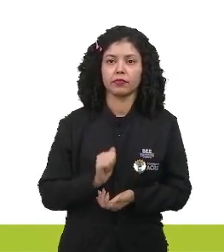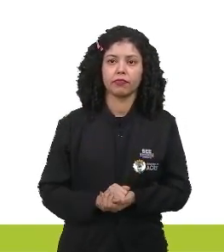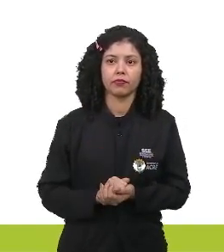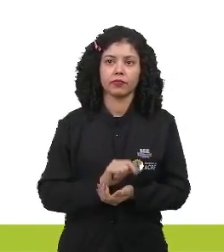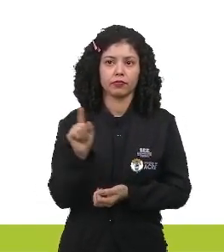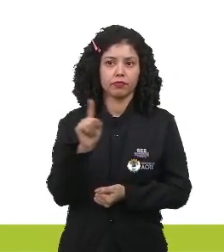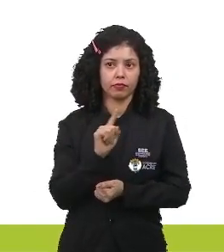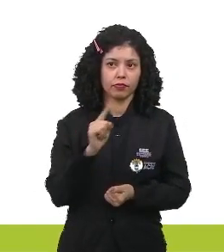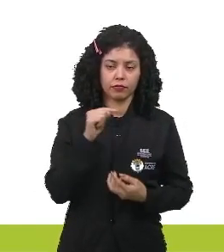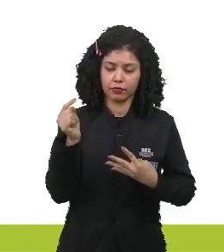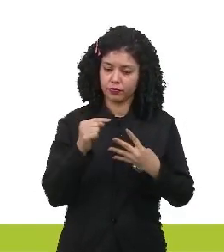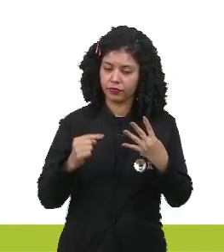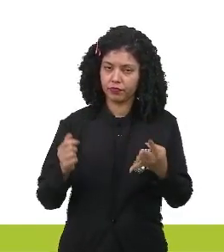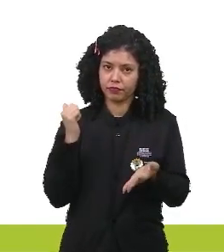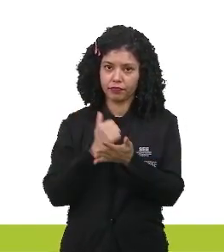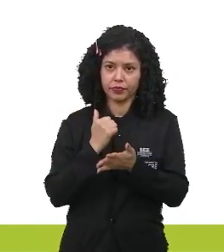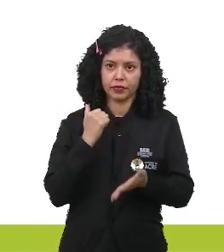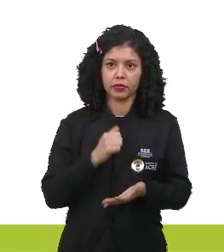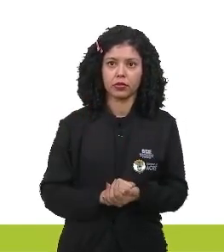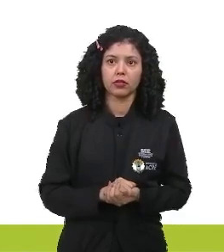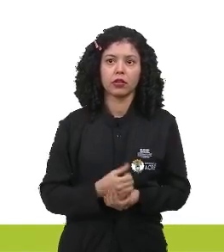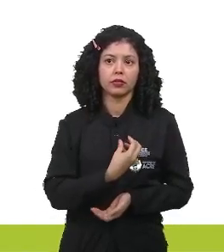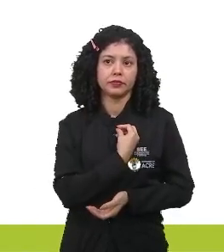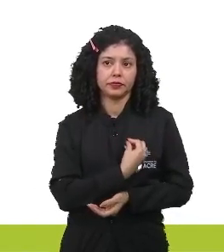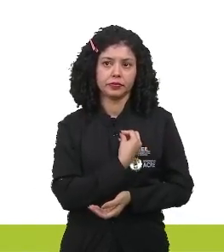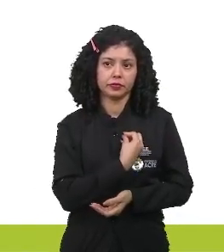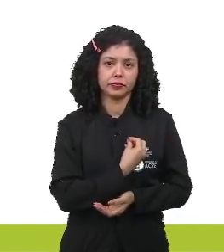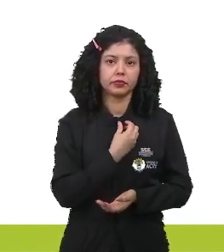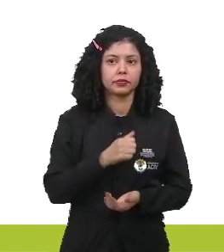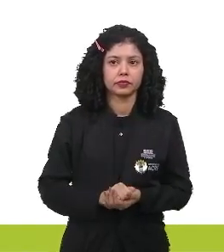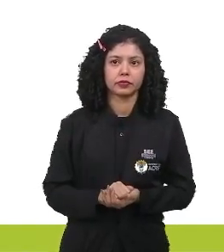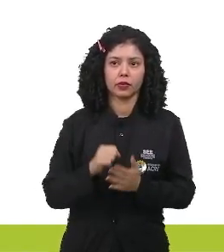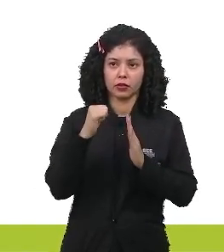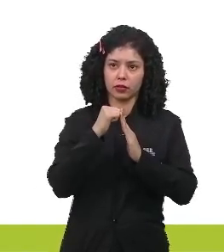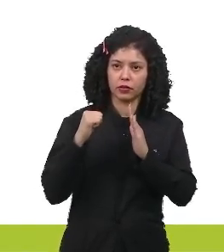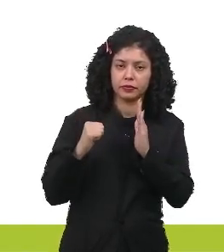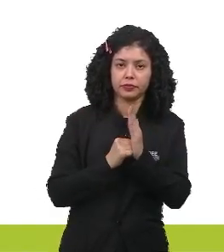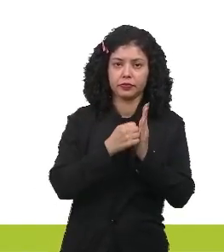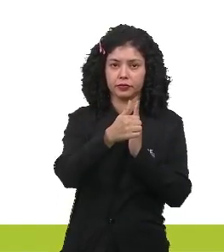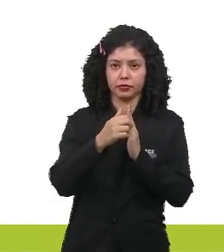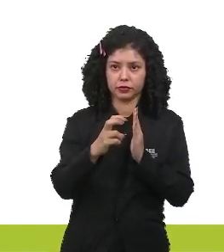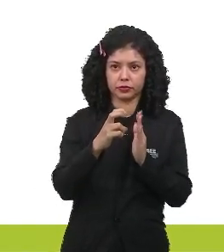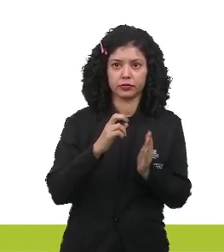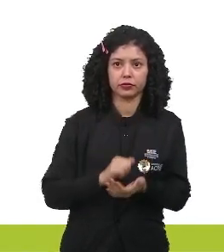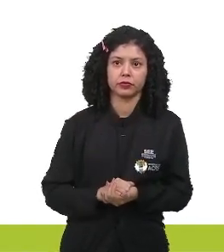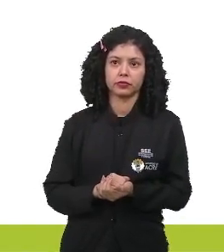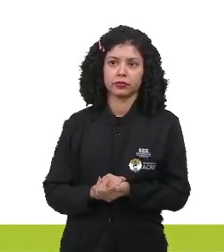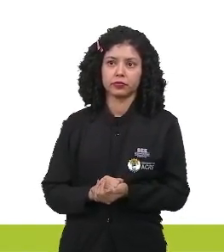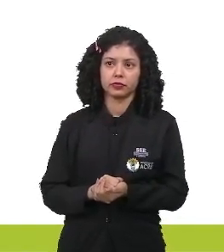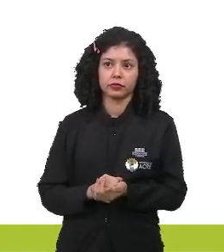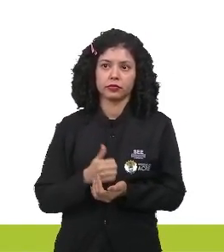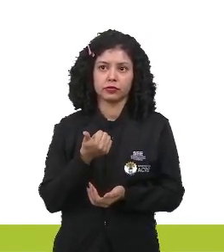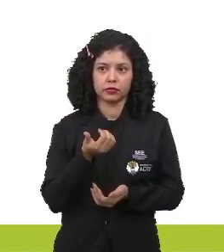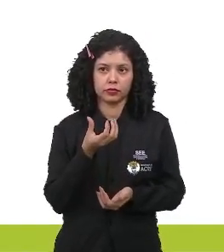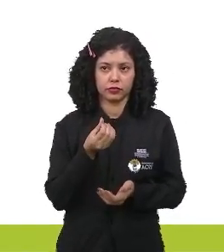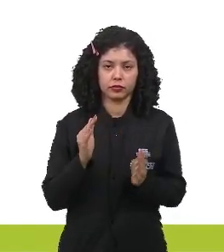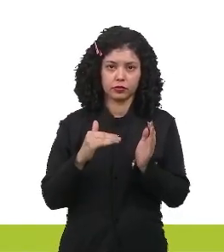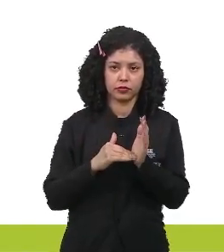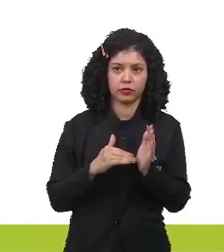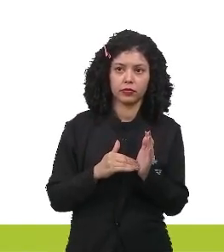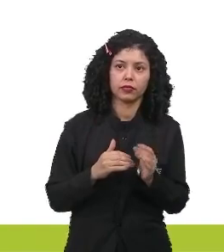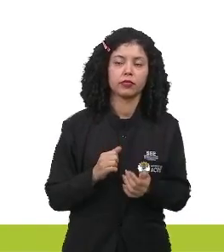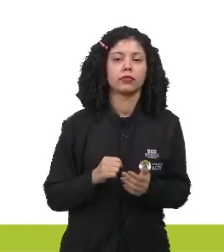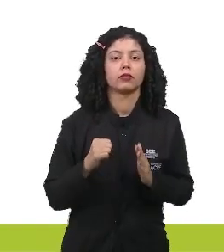não é um dos contratualistas Ele viveu aí no século XV no século X principalmente